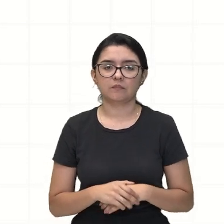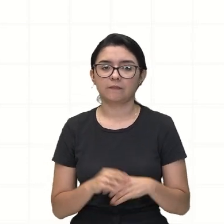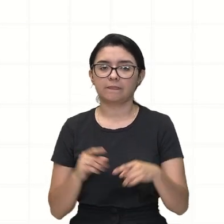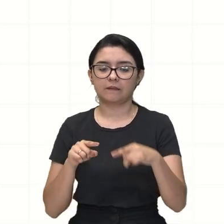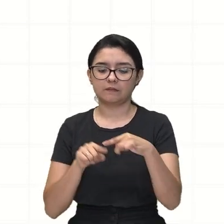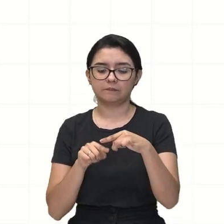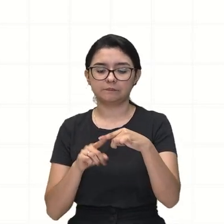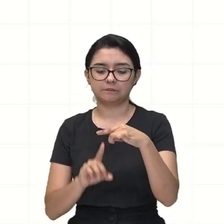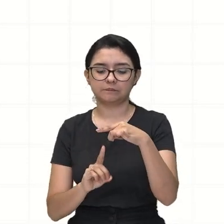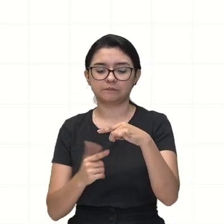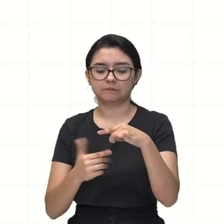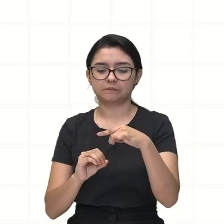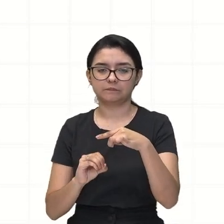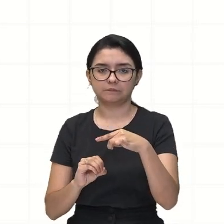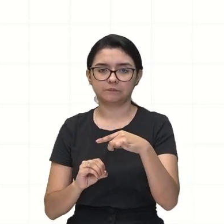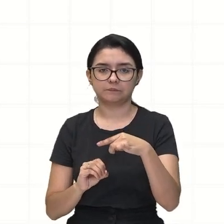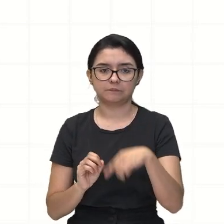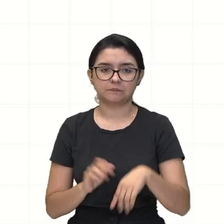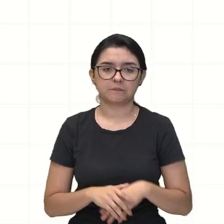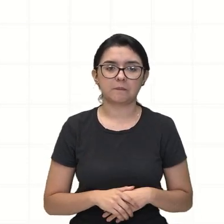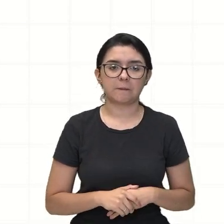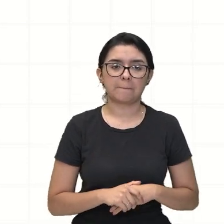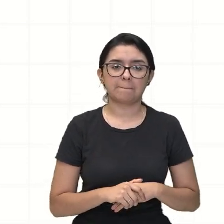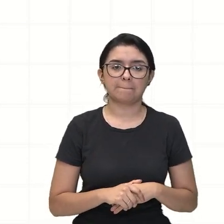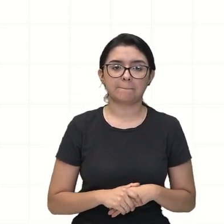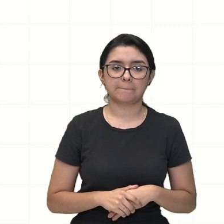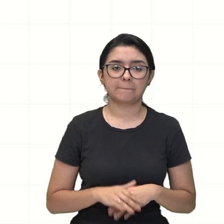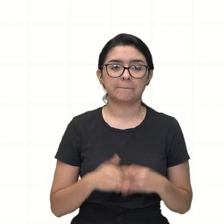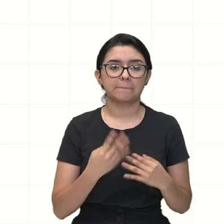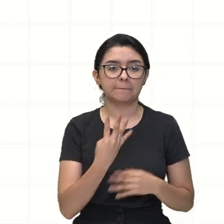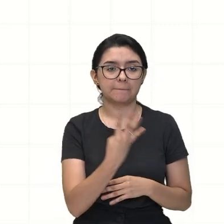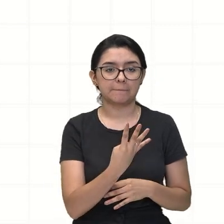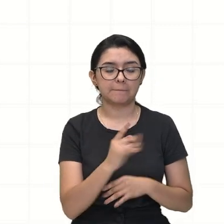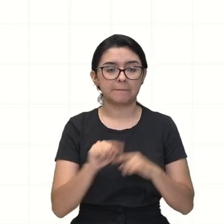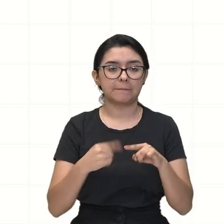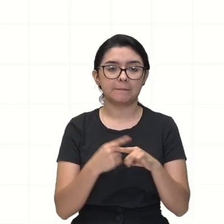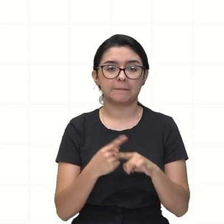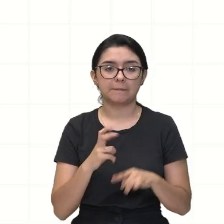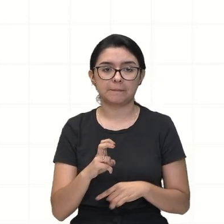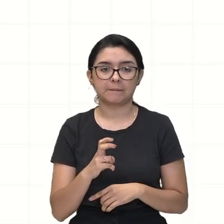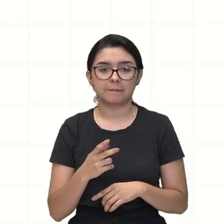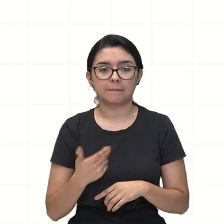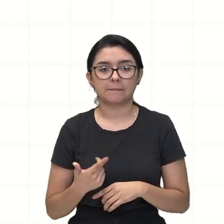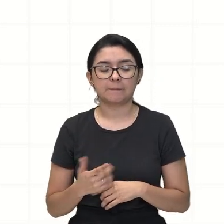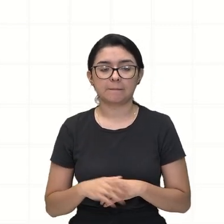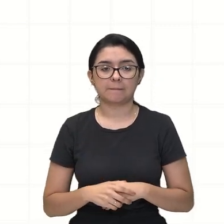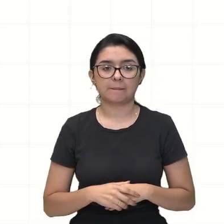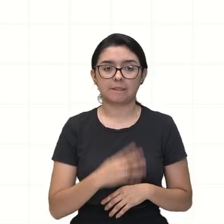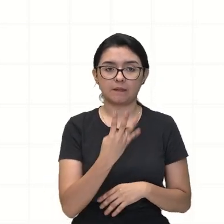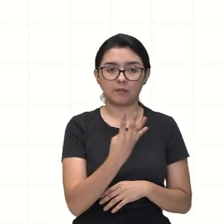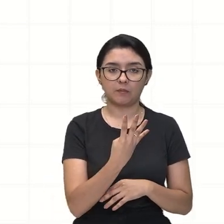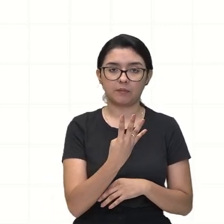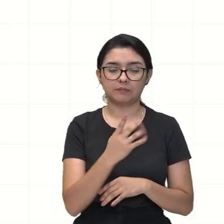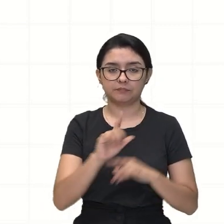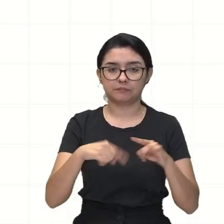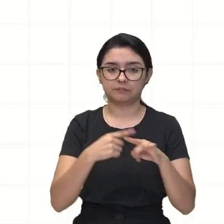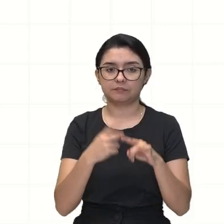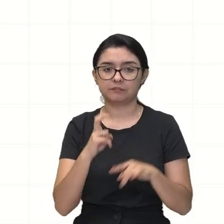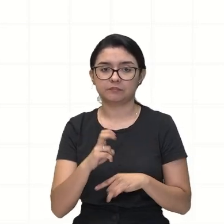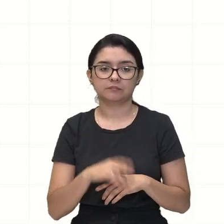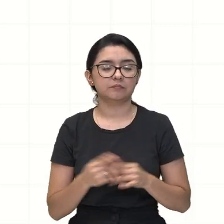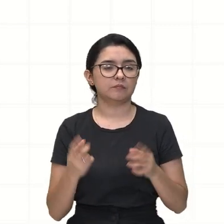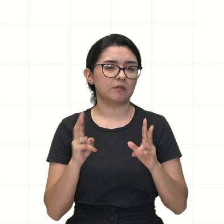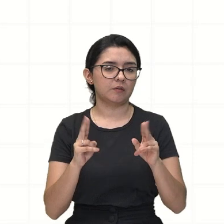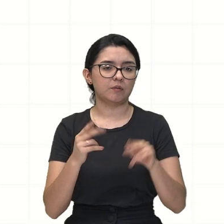a 20. Então, só, do 4 por 5 foi multiplicado por quanto? Por 5. Seria o mesmo que pegar o 20 e dividir